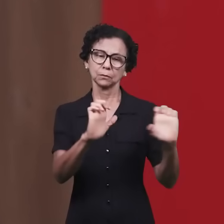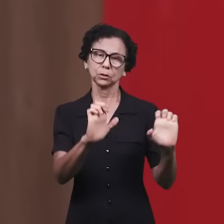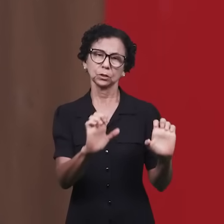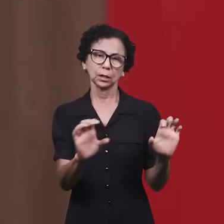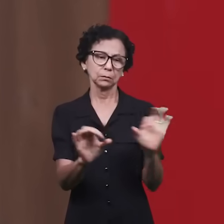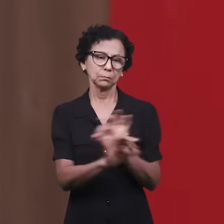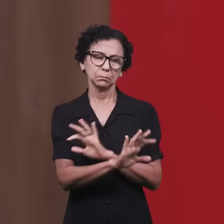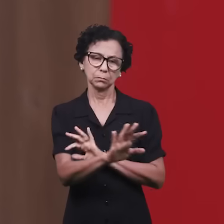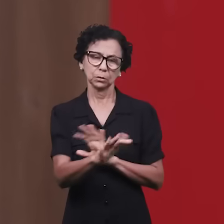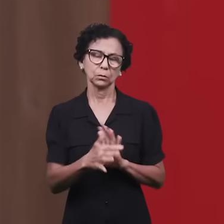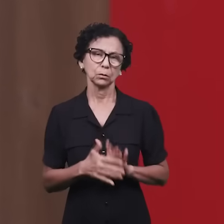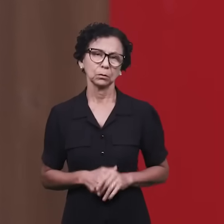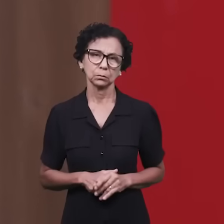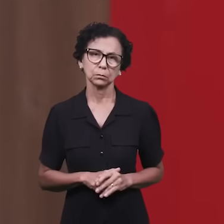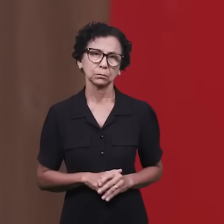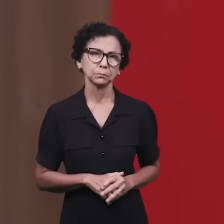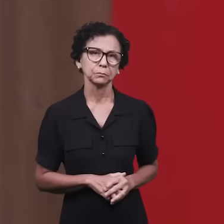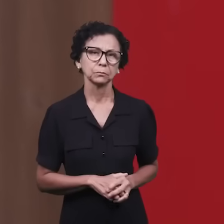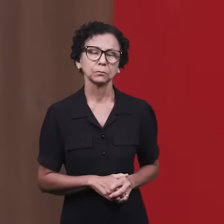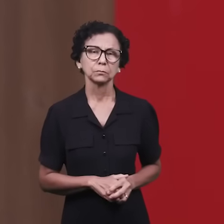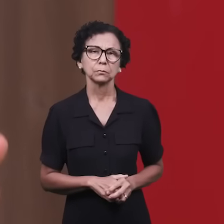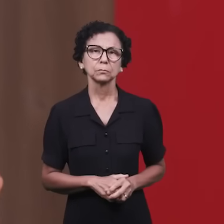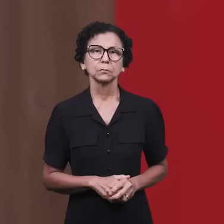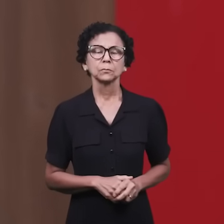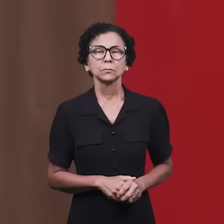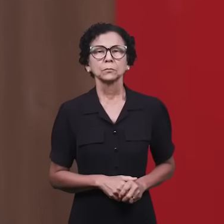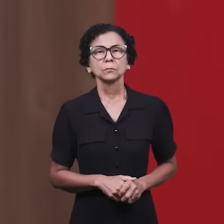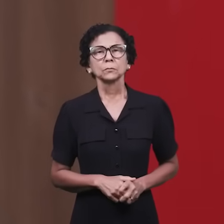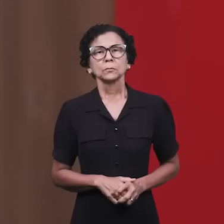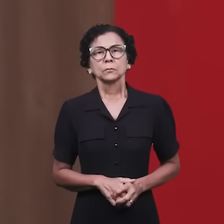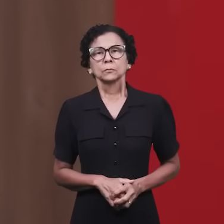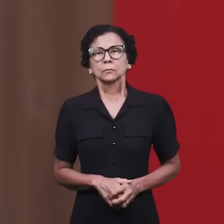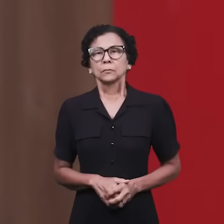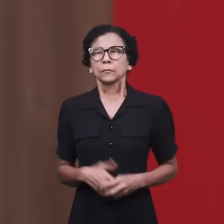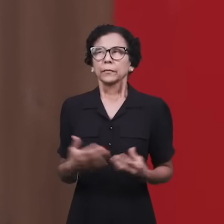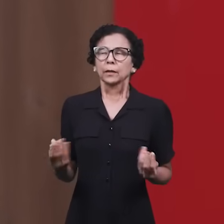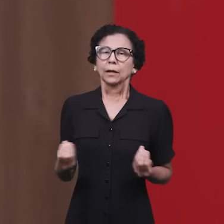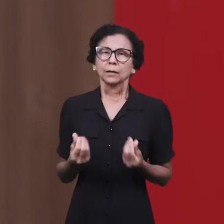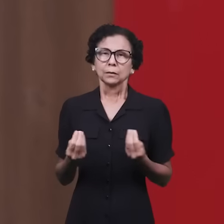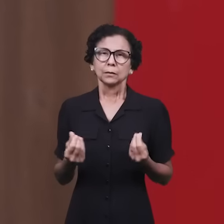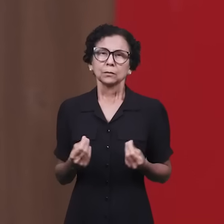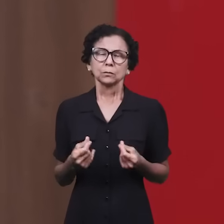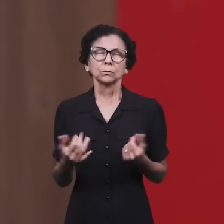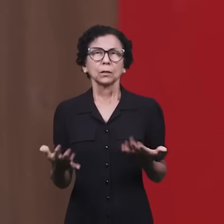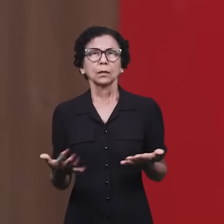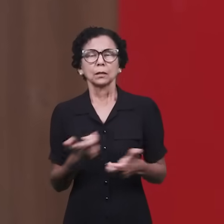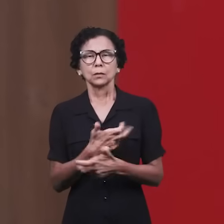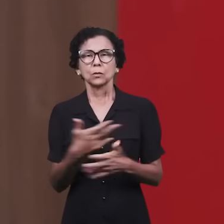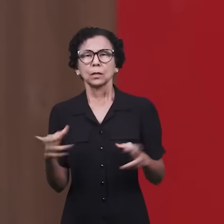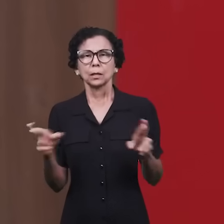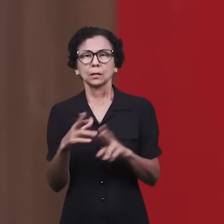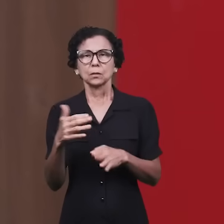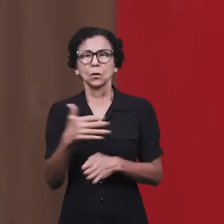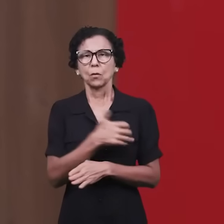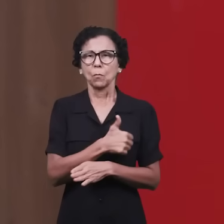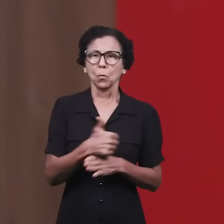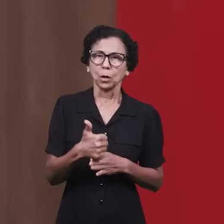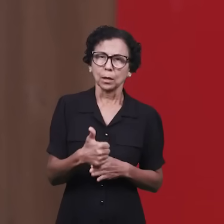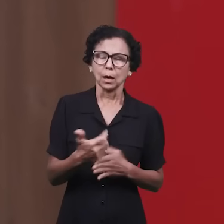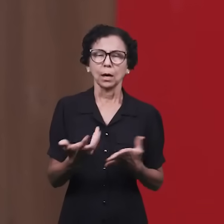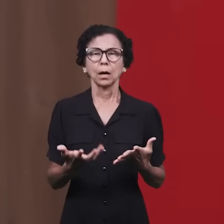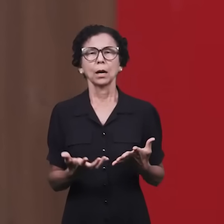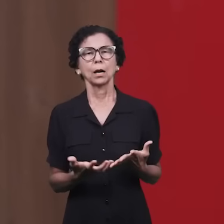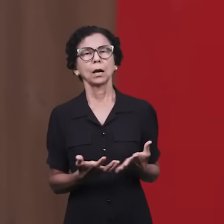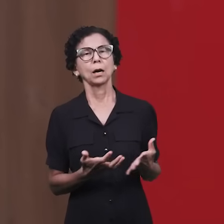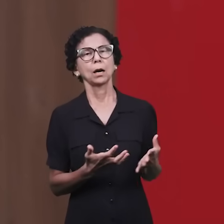os outros também. Aquilo é tudo aquilo que é de moral, de estrutural, que o homem possa compreender realmente dentro